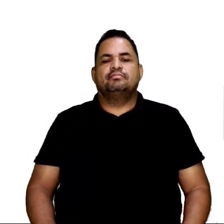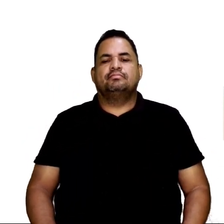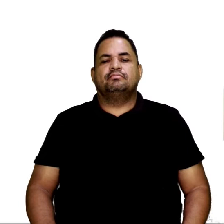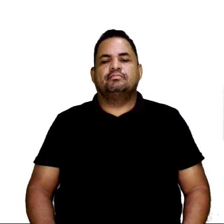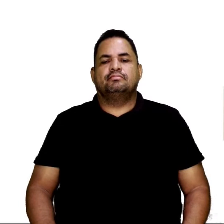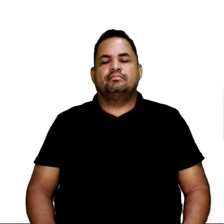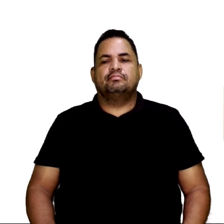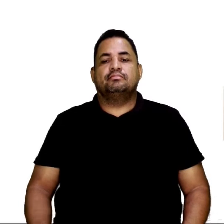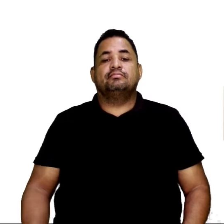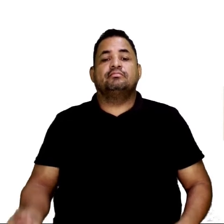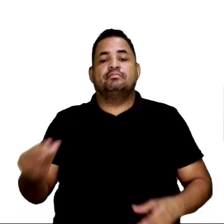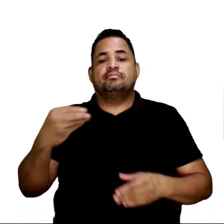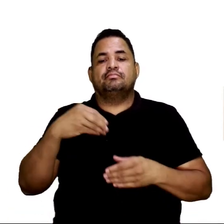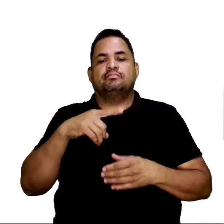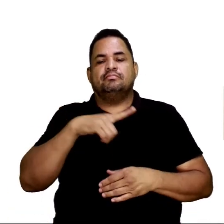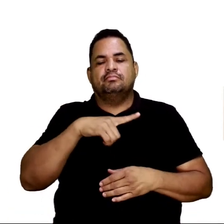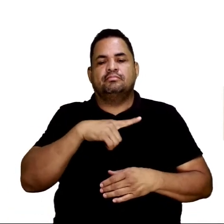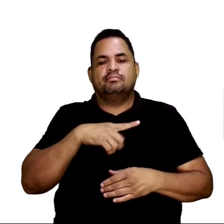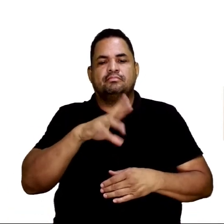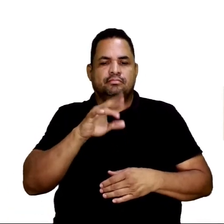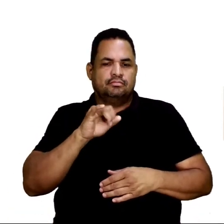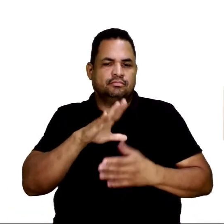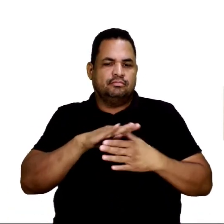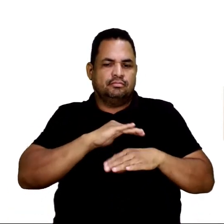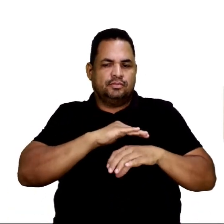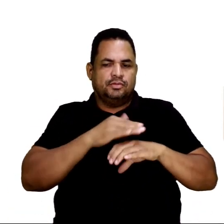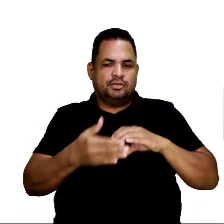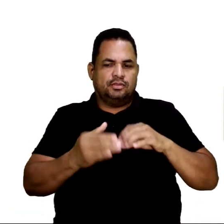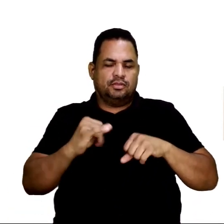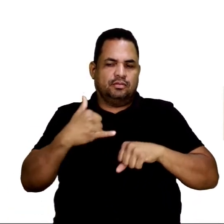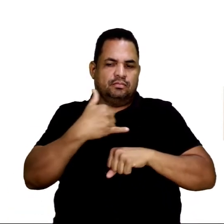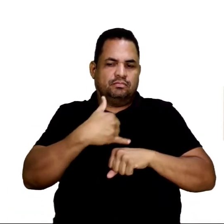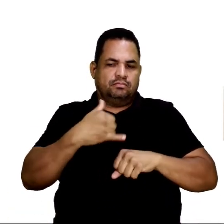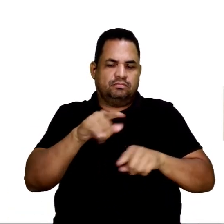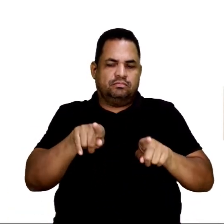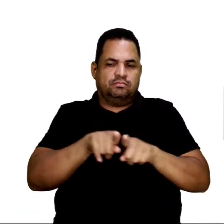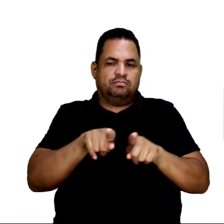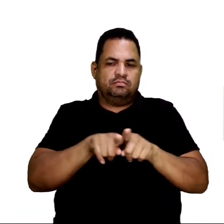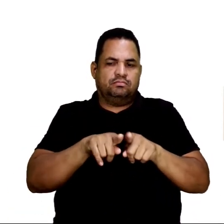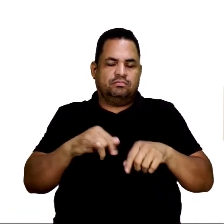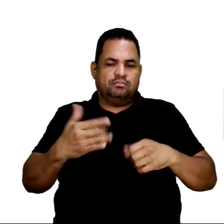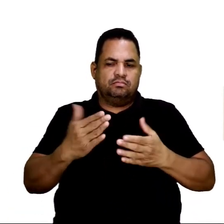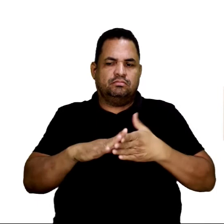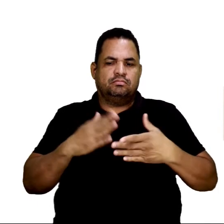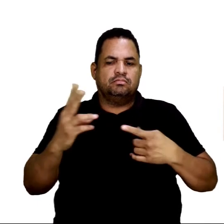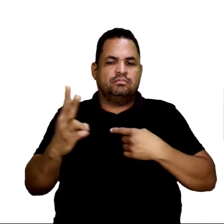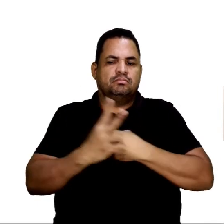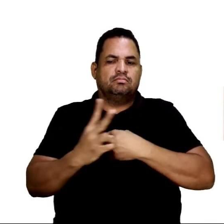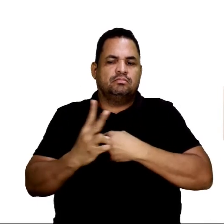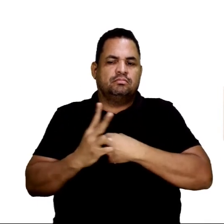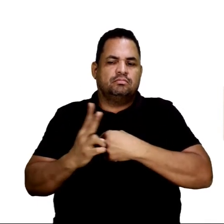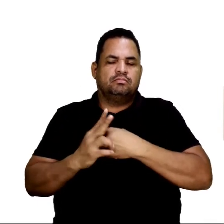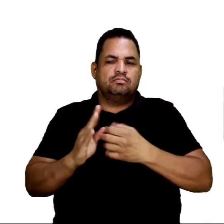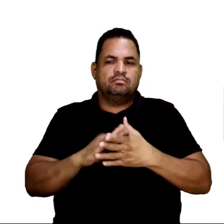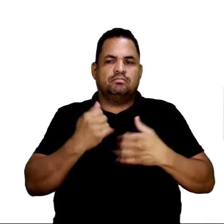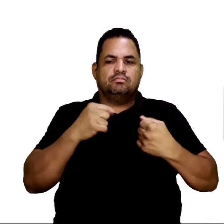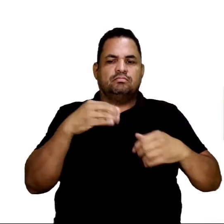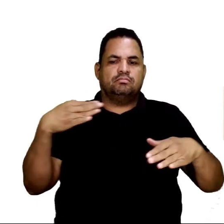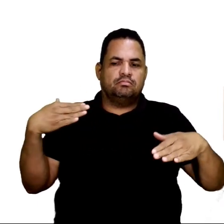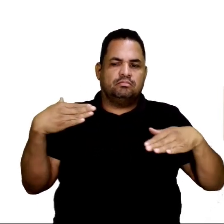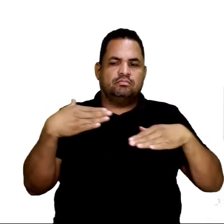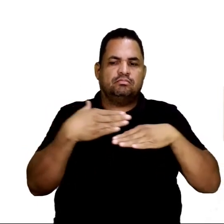lá dentro tem esse vernix, essa camada gordurosa, que também vai proteger contra esses agentes que podem ultrapassar